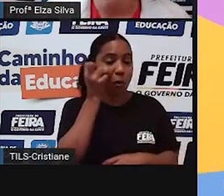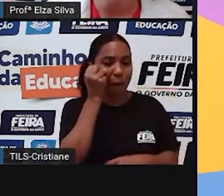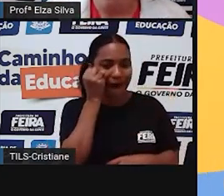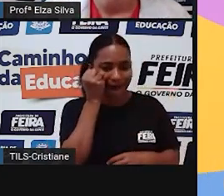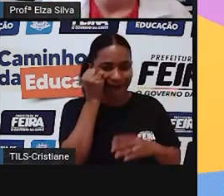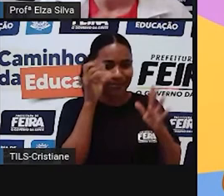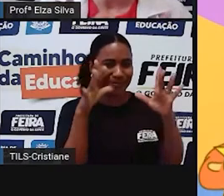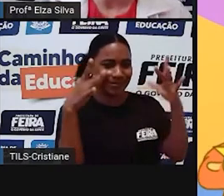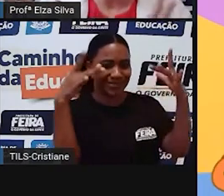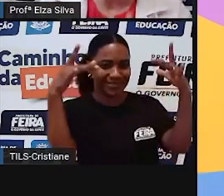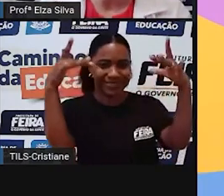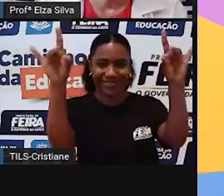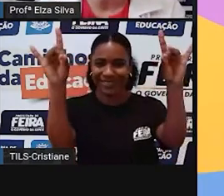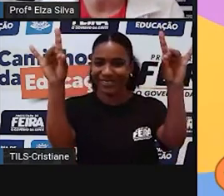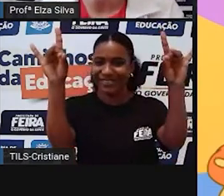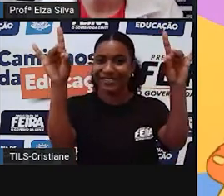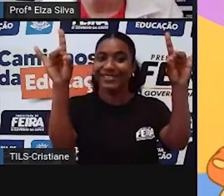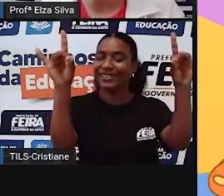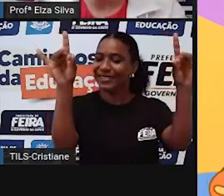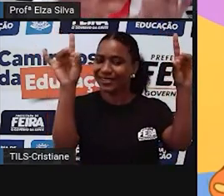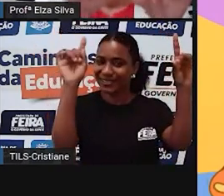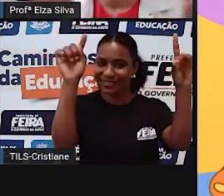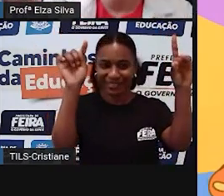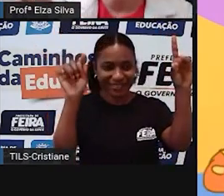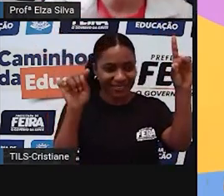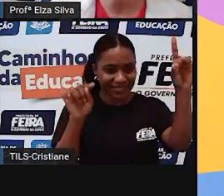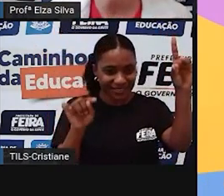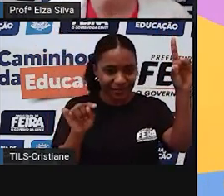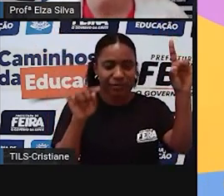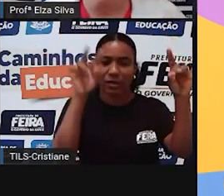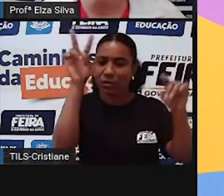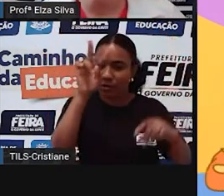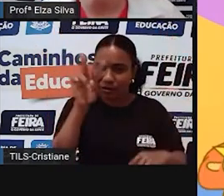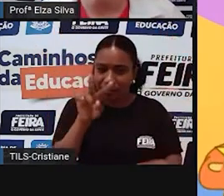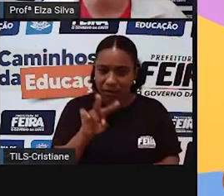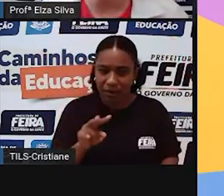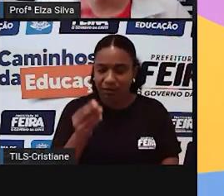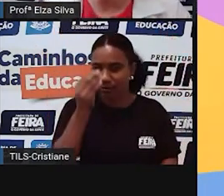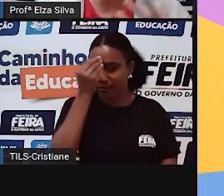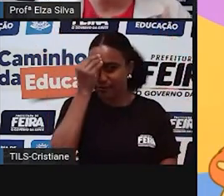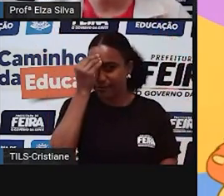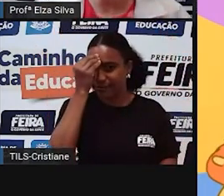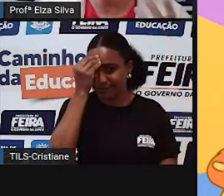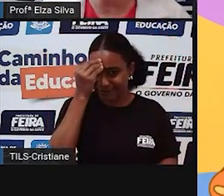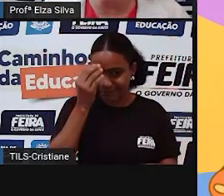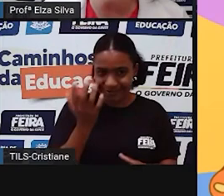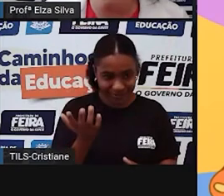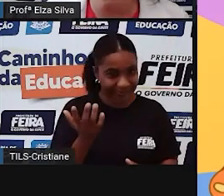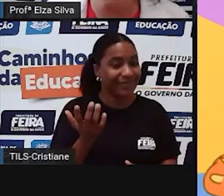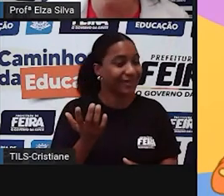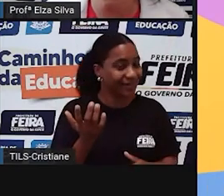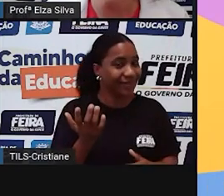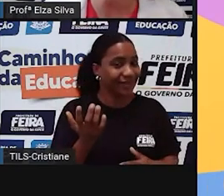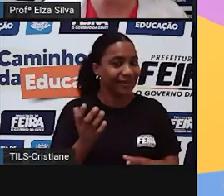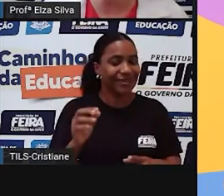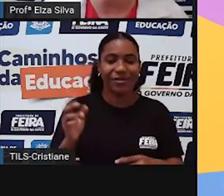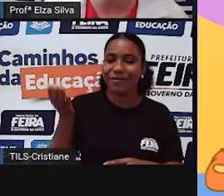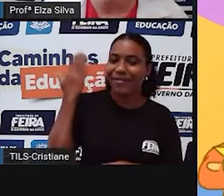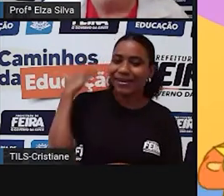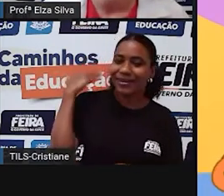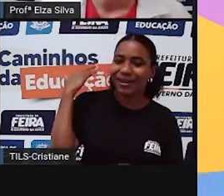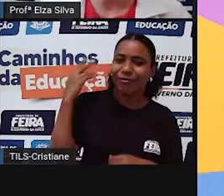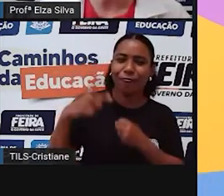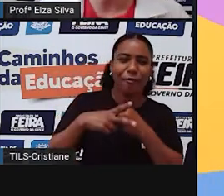quarto. Toda vez que eu fosse no quarto, eu dava uma lida ali naquele papel e ia me apropriando do passado de cada